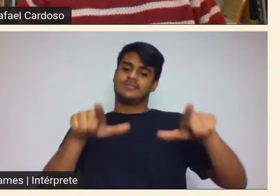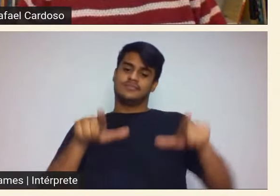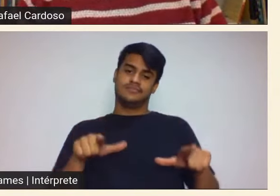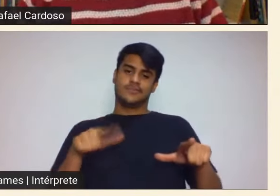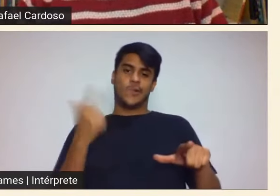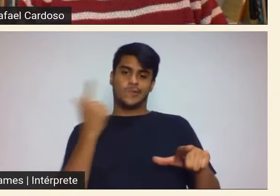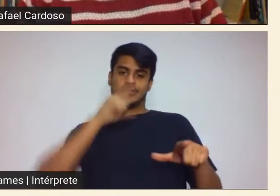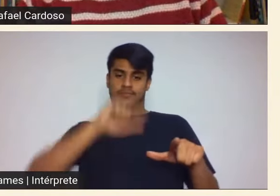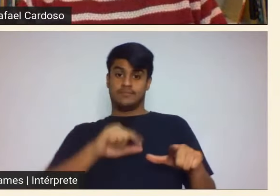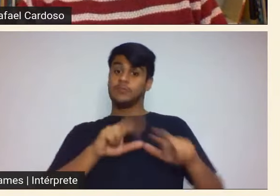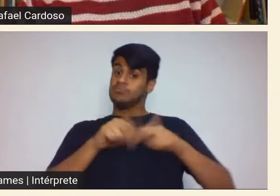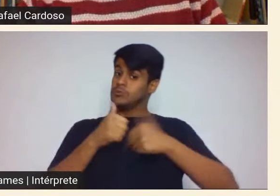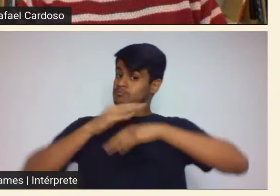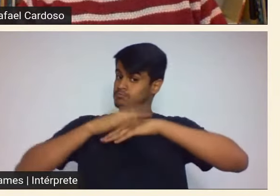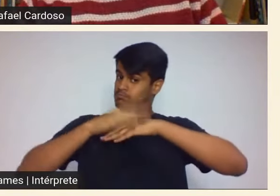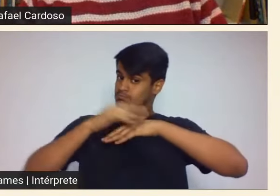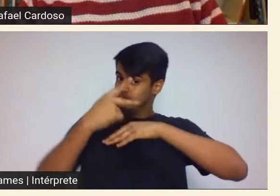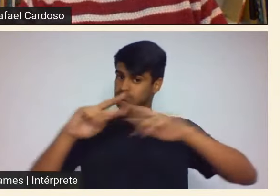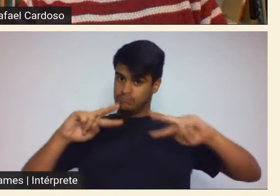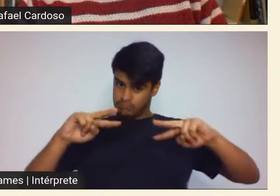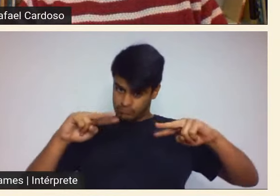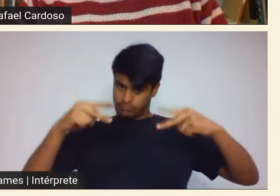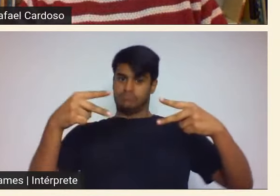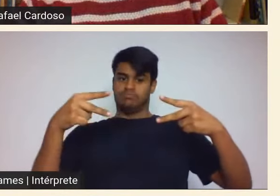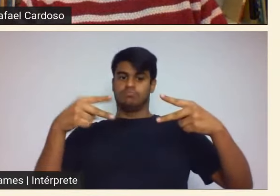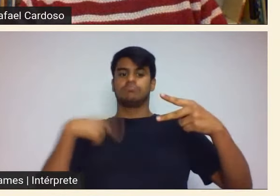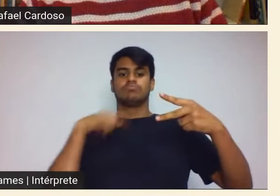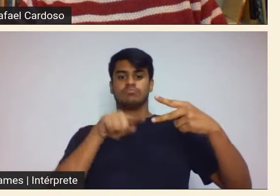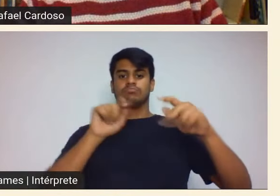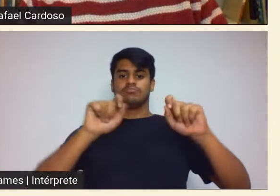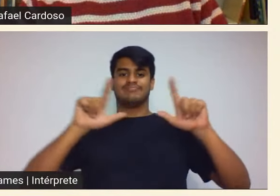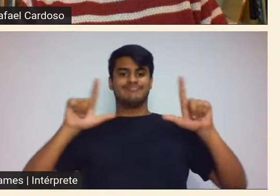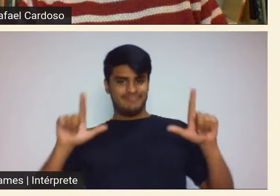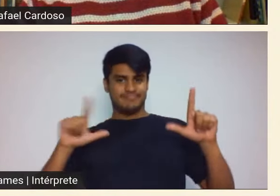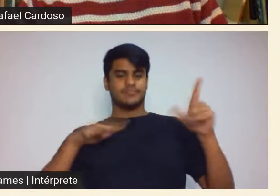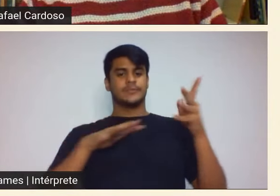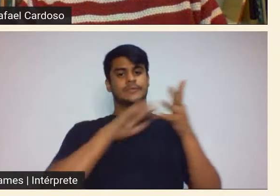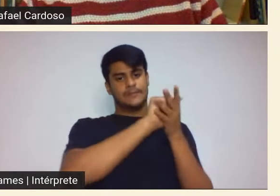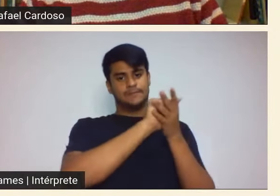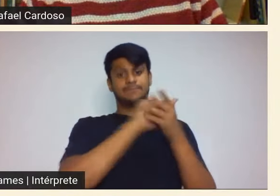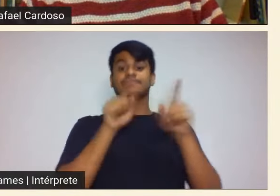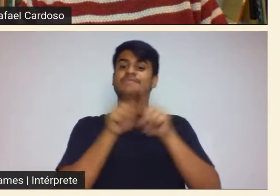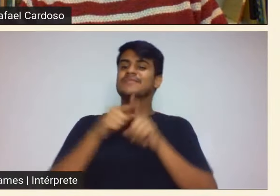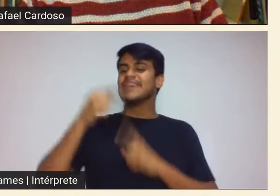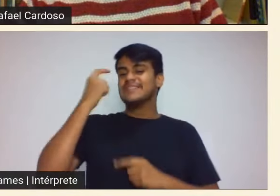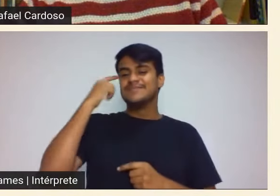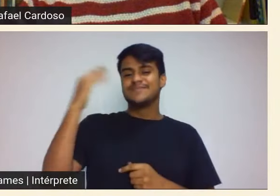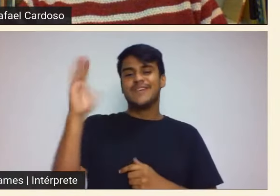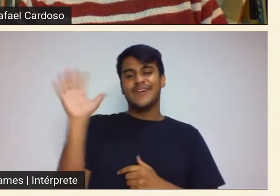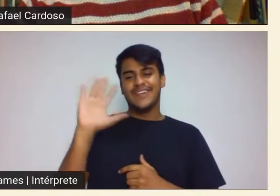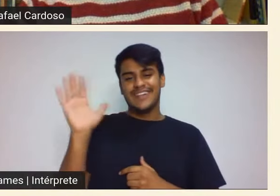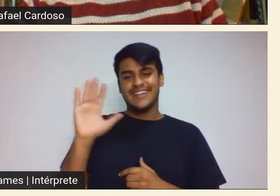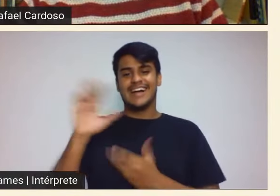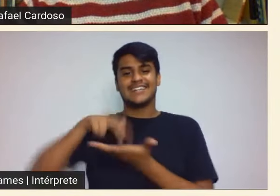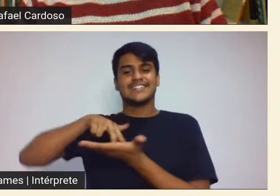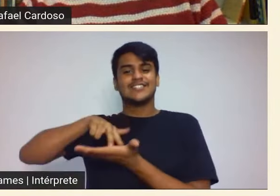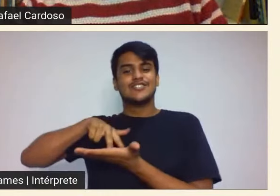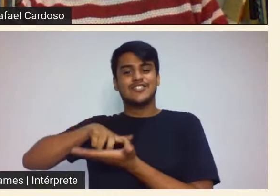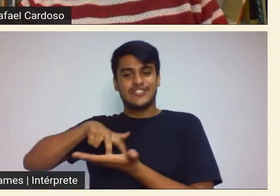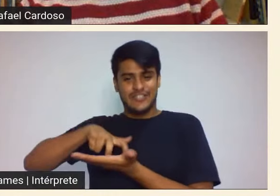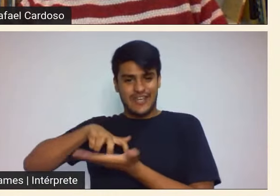o formulário, por favor. Também quero dar olá ao James, que chegou depois aqui como